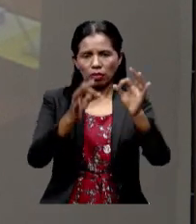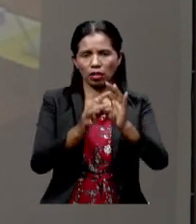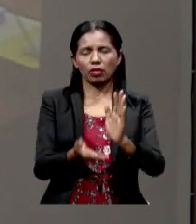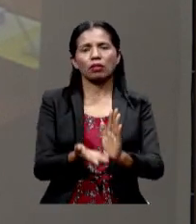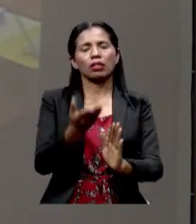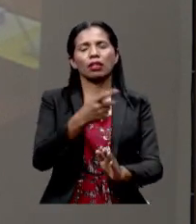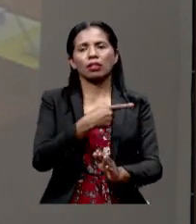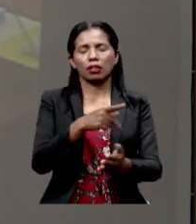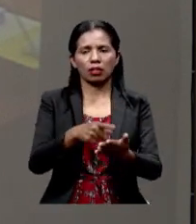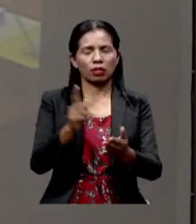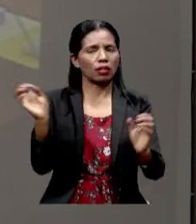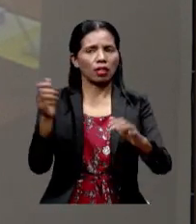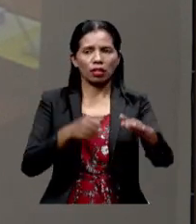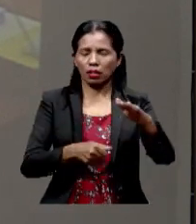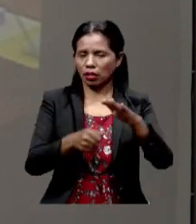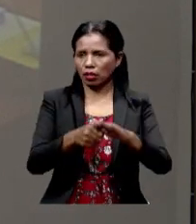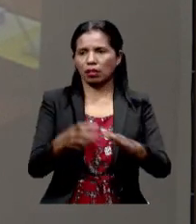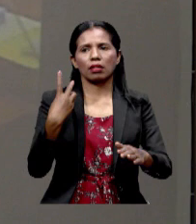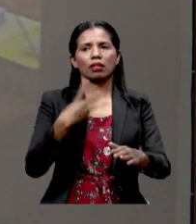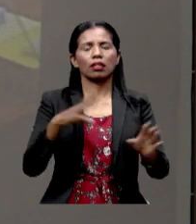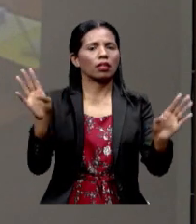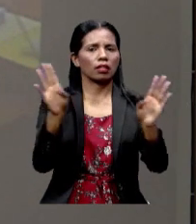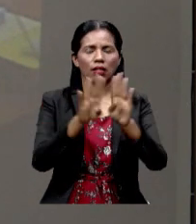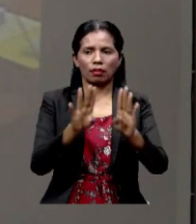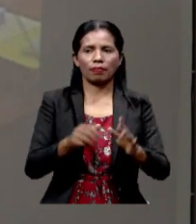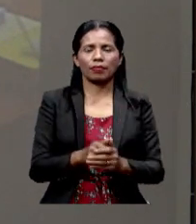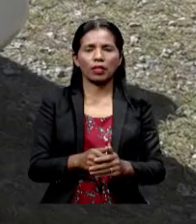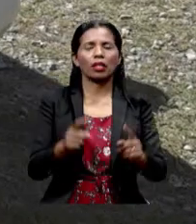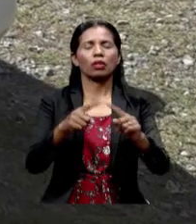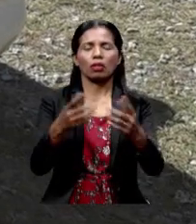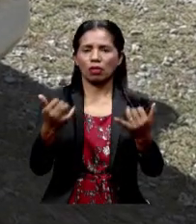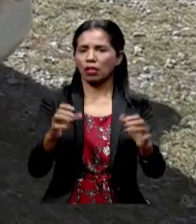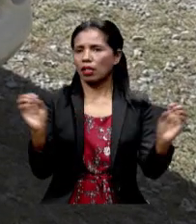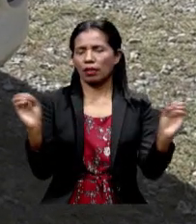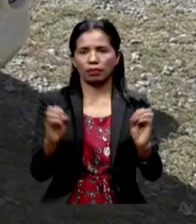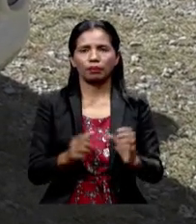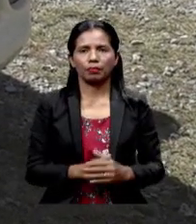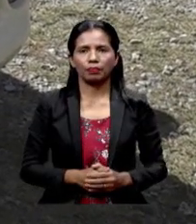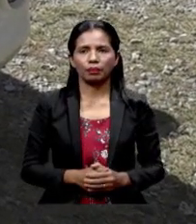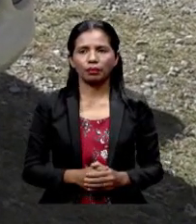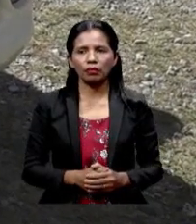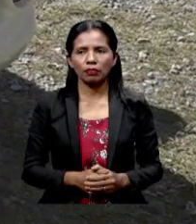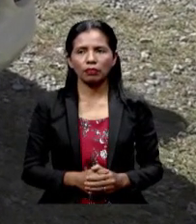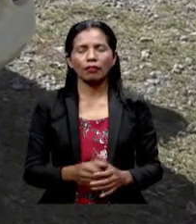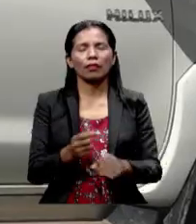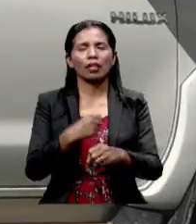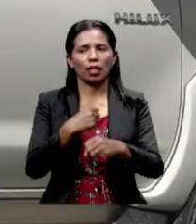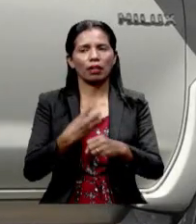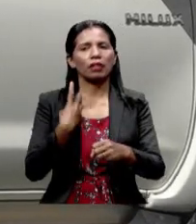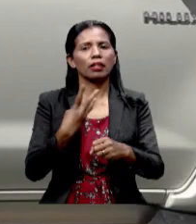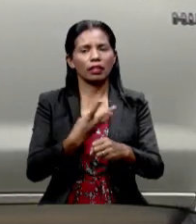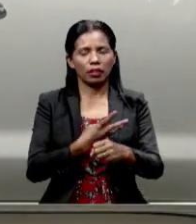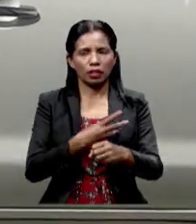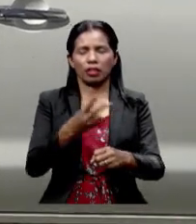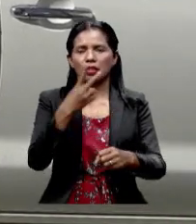nem ilegal mas lá tama, dá lantico seramos ita bloqueia. Na realidade lá ira. Então halo com que ita nem tabaco